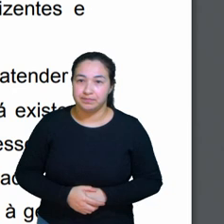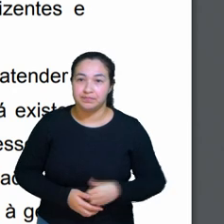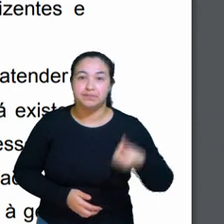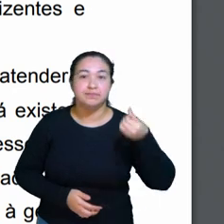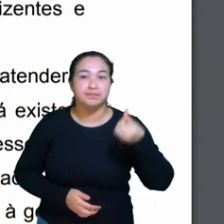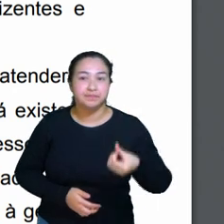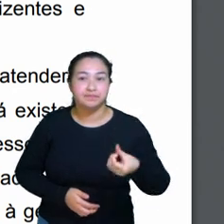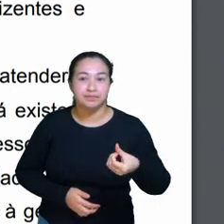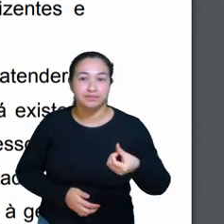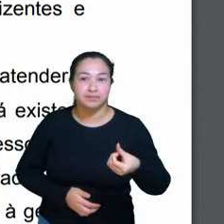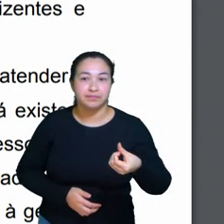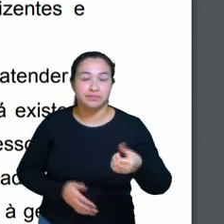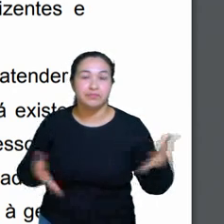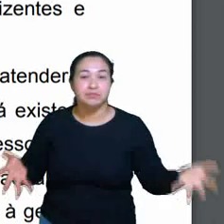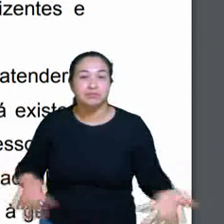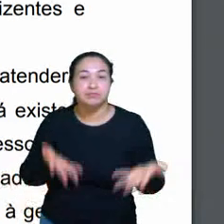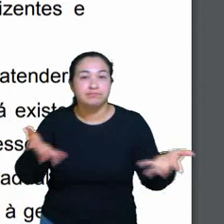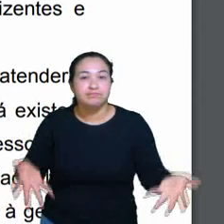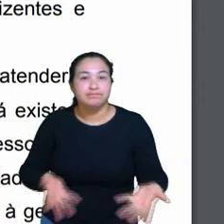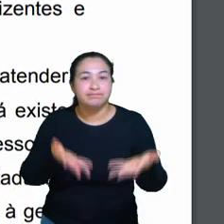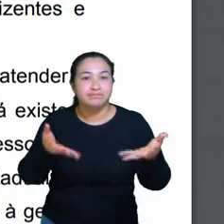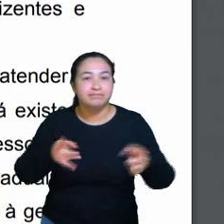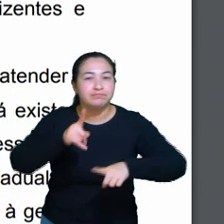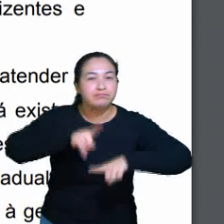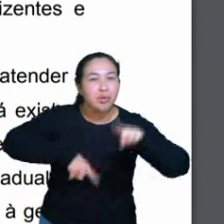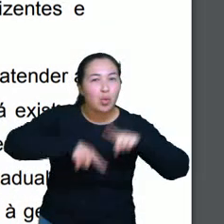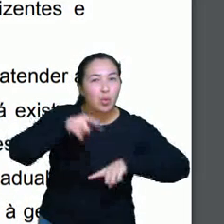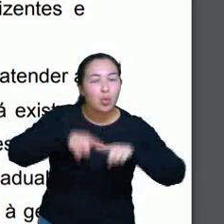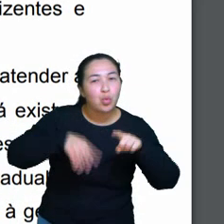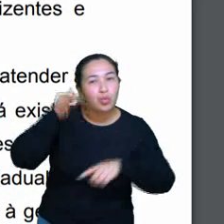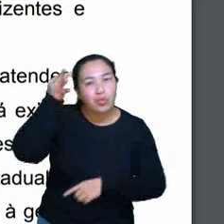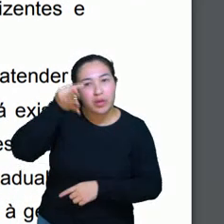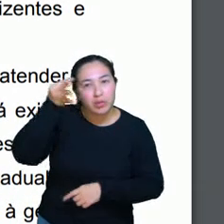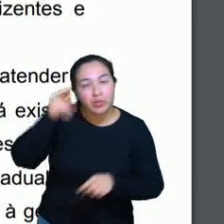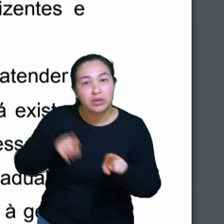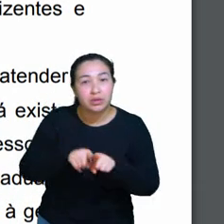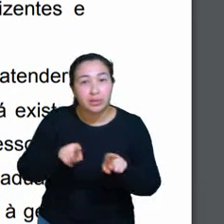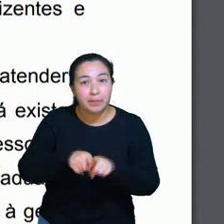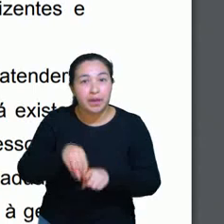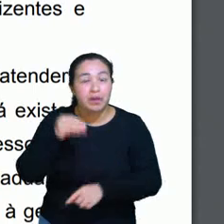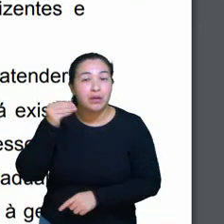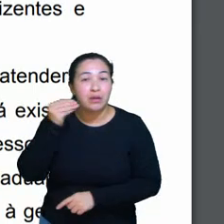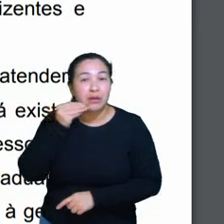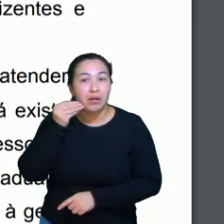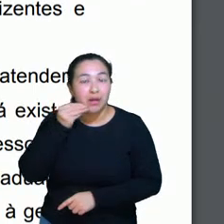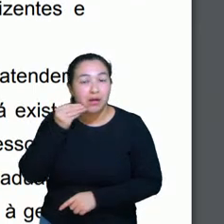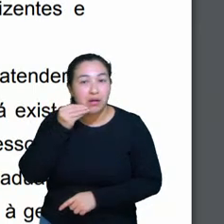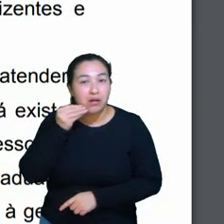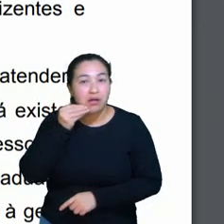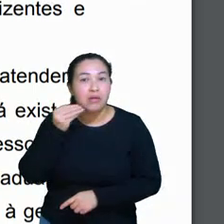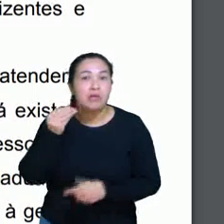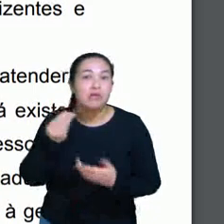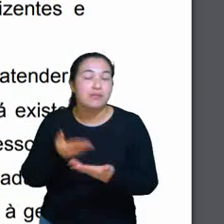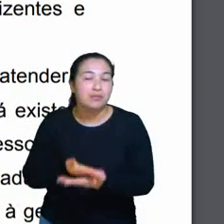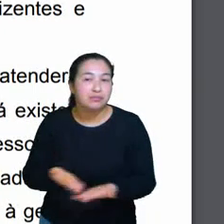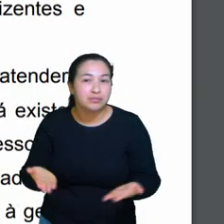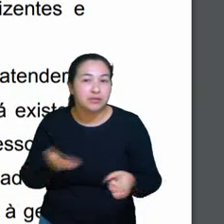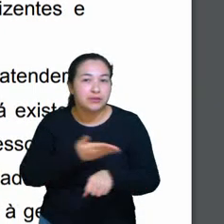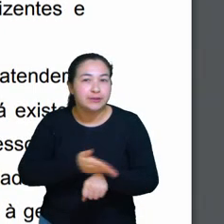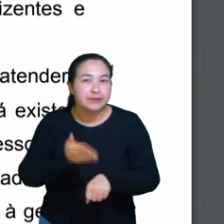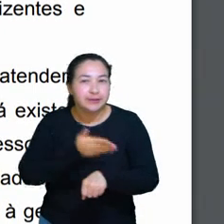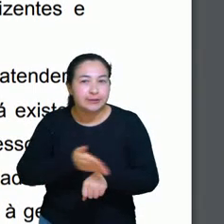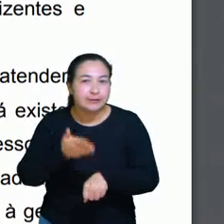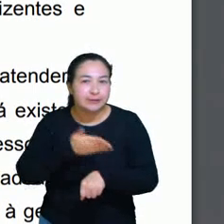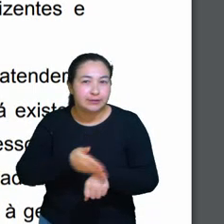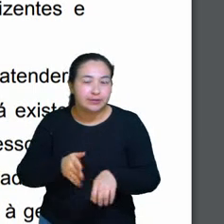sexto incentivar a articulação teoria e prática nos cursos de Formação Inicial e continuada visando